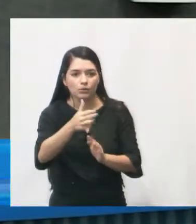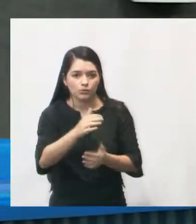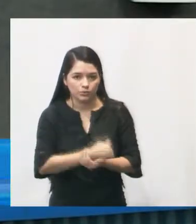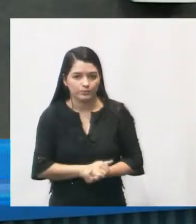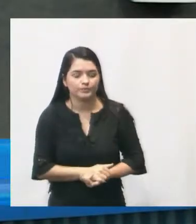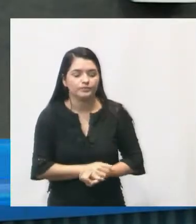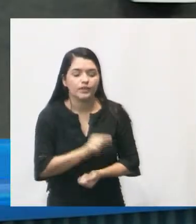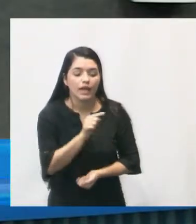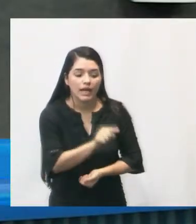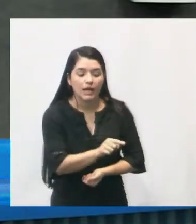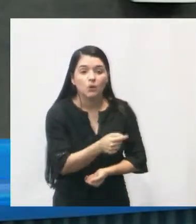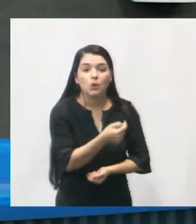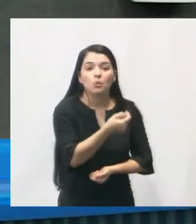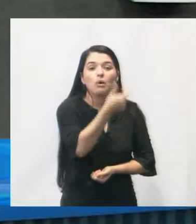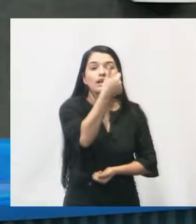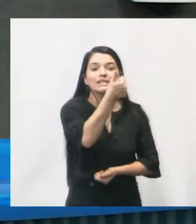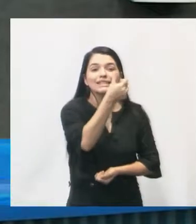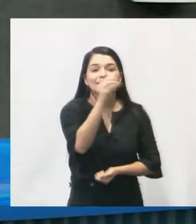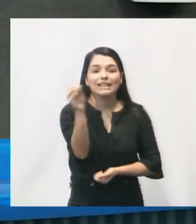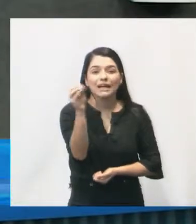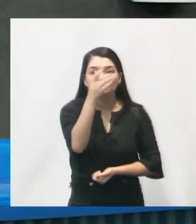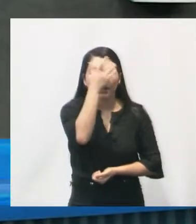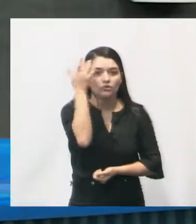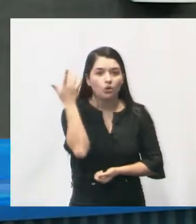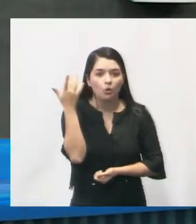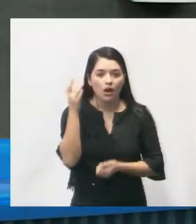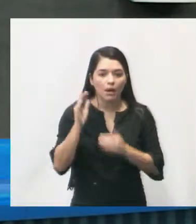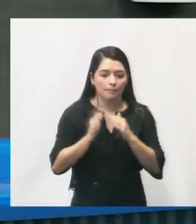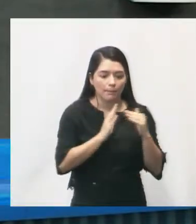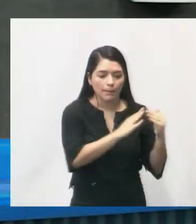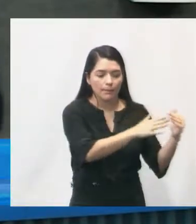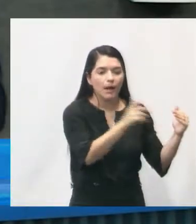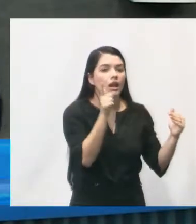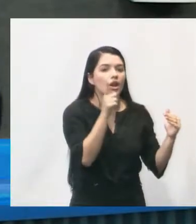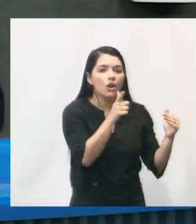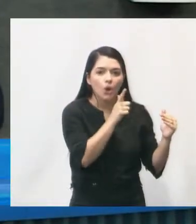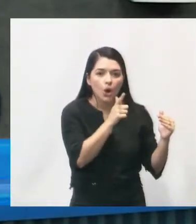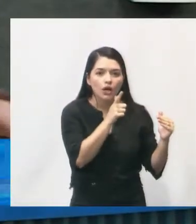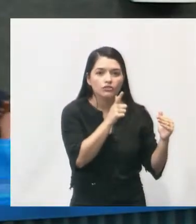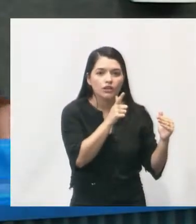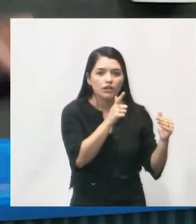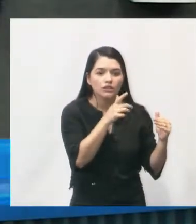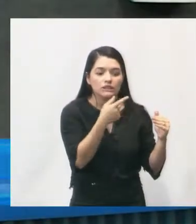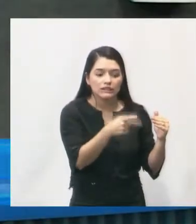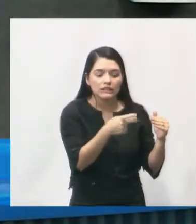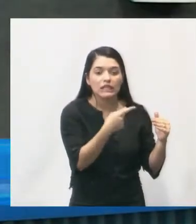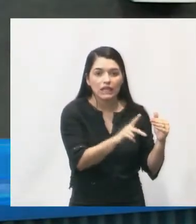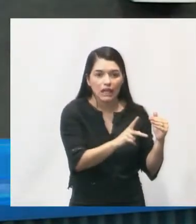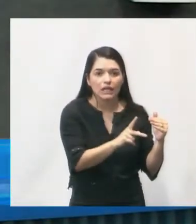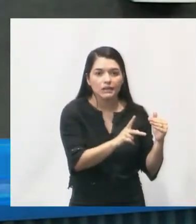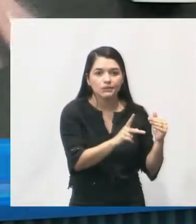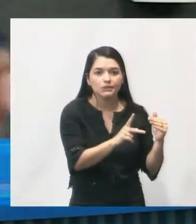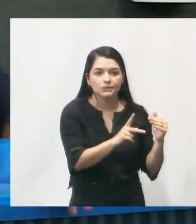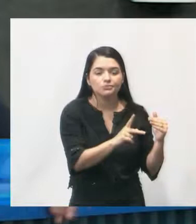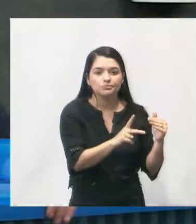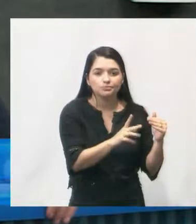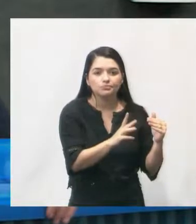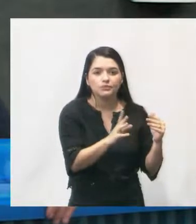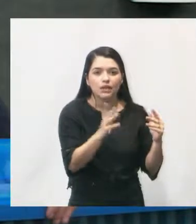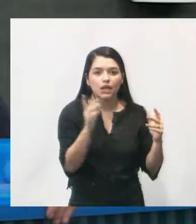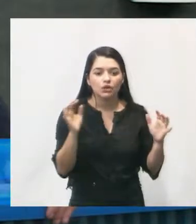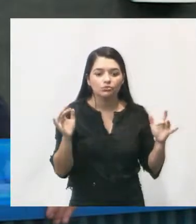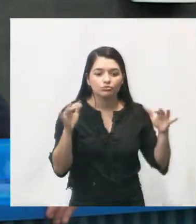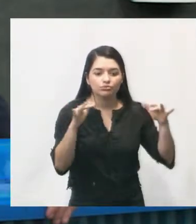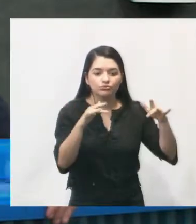quase 100 comerciantes da comunidade, vereador Mazinho, quase 100 comerciantes da comunidade, Neuzinha,